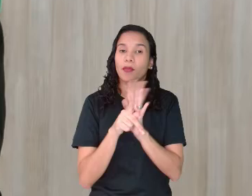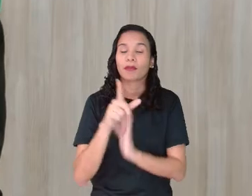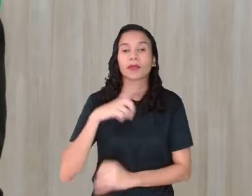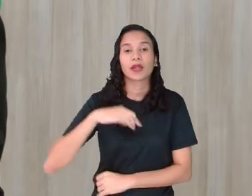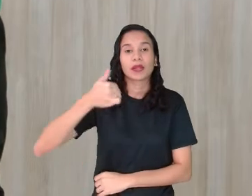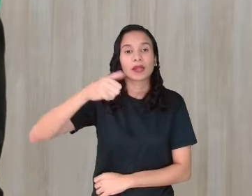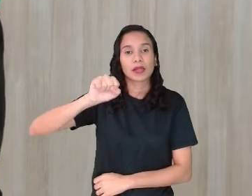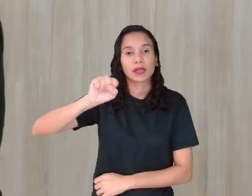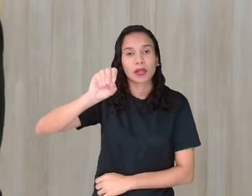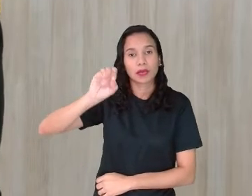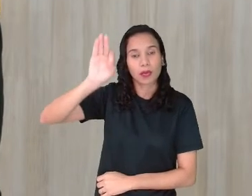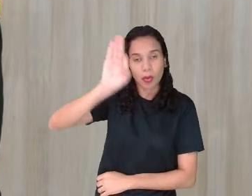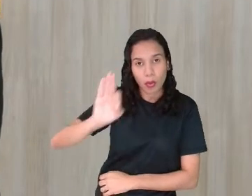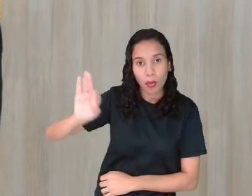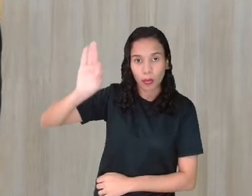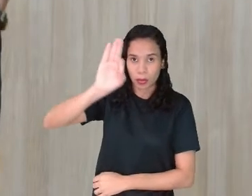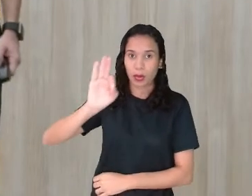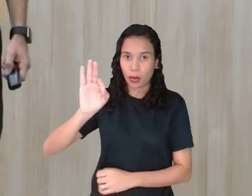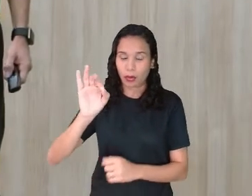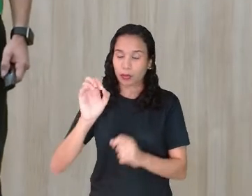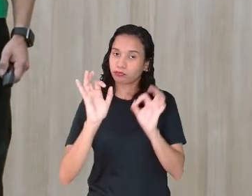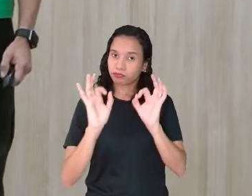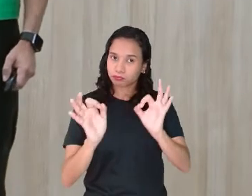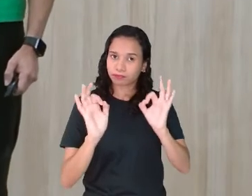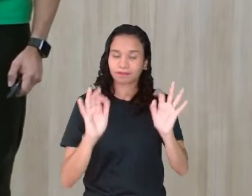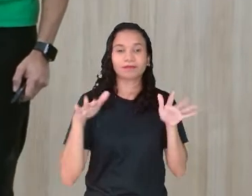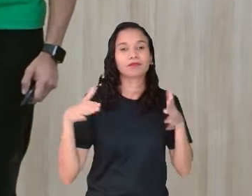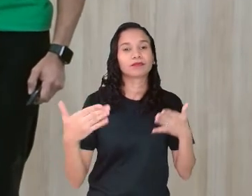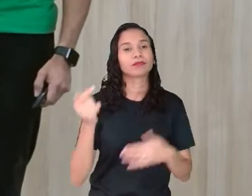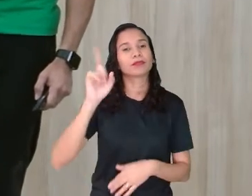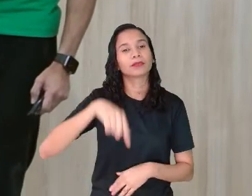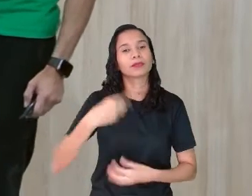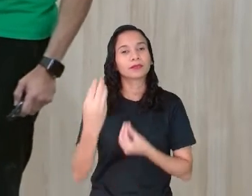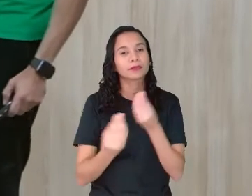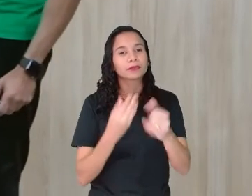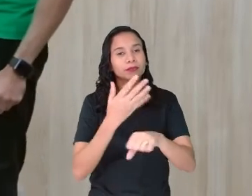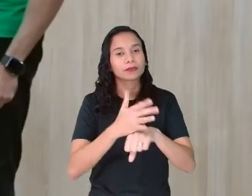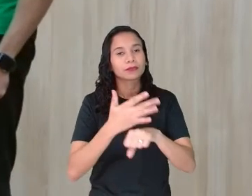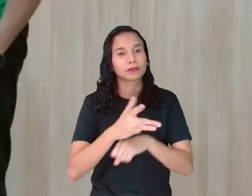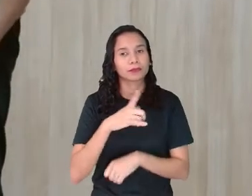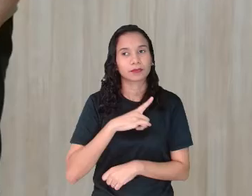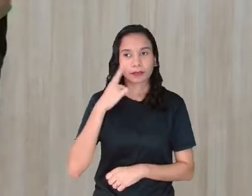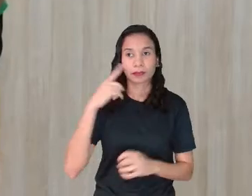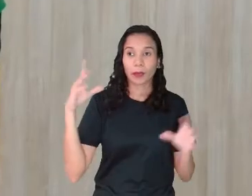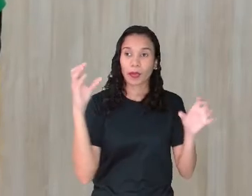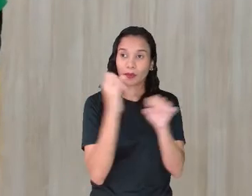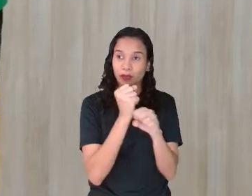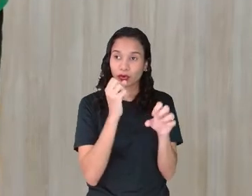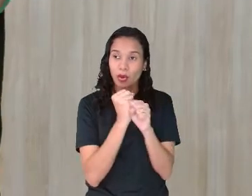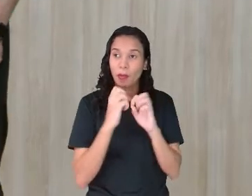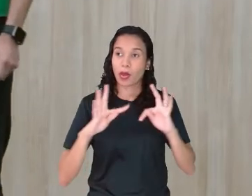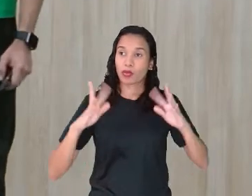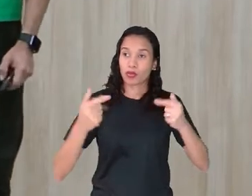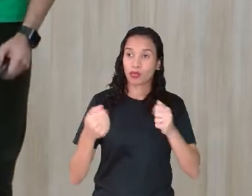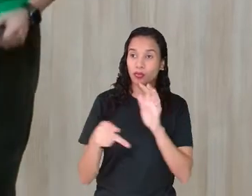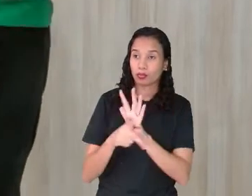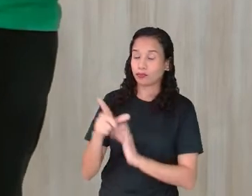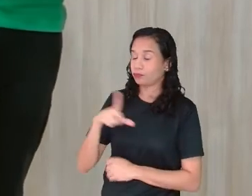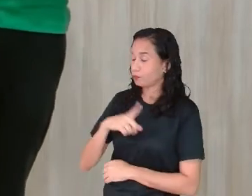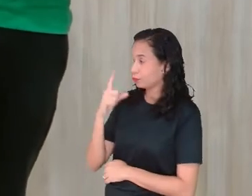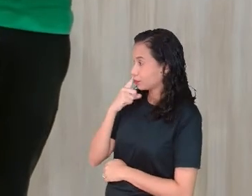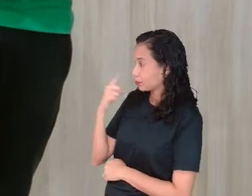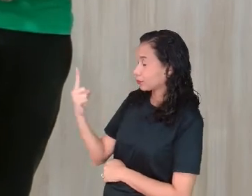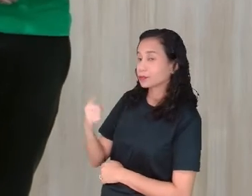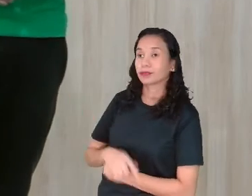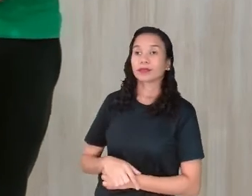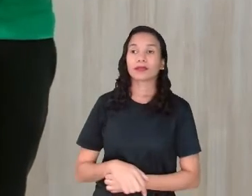um ângulo igual a 180 graus. Então, é isso que eu vou fazer aqui, ó. Eu vou somar todos esses ângulos. Somei